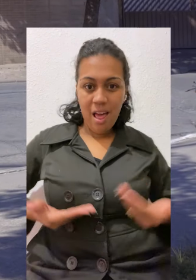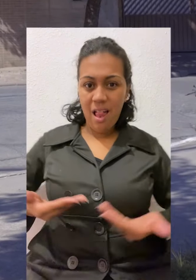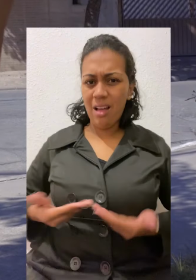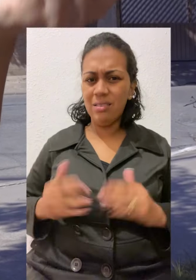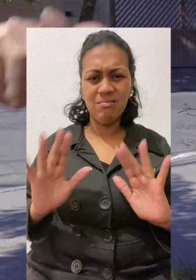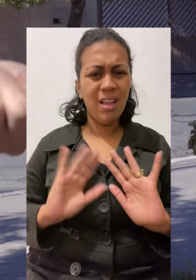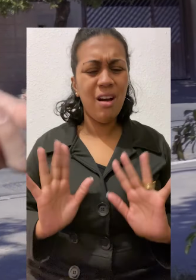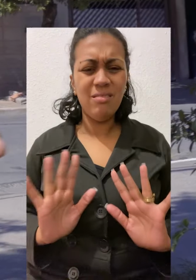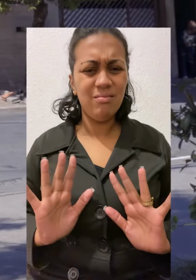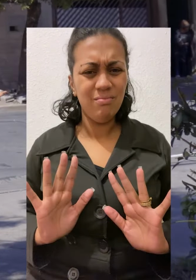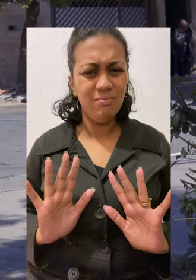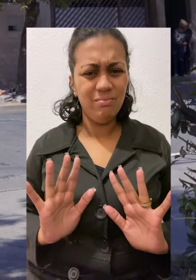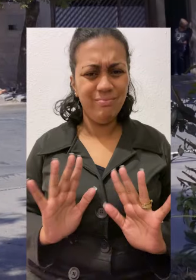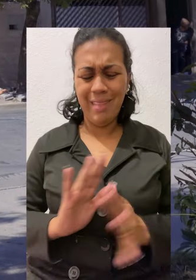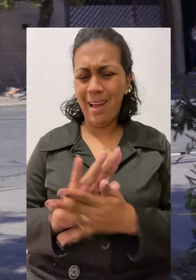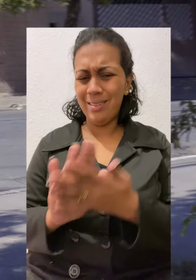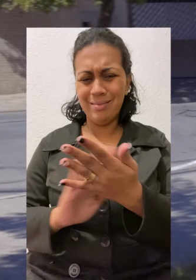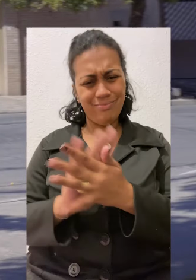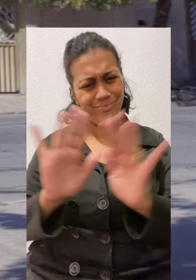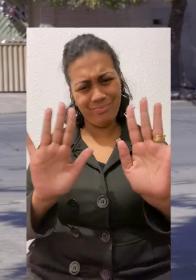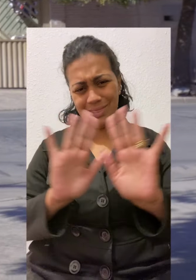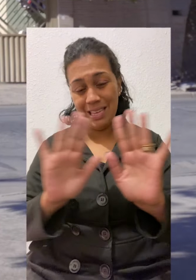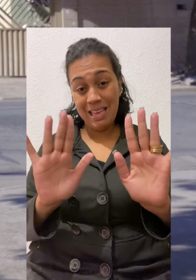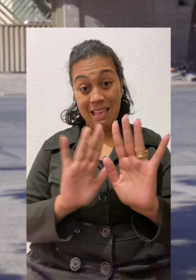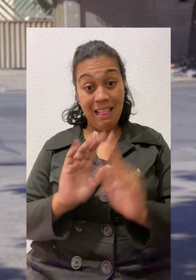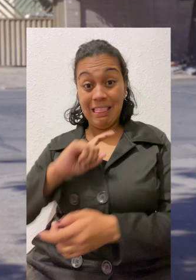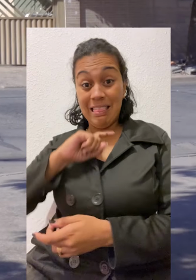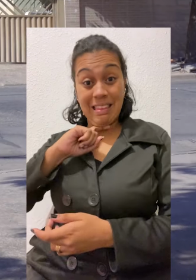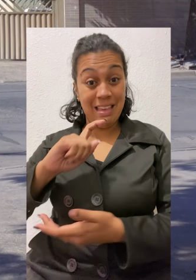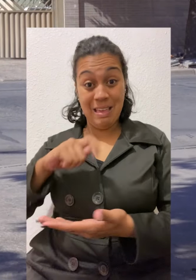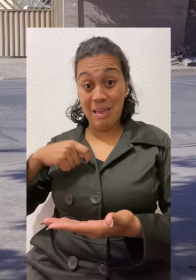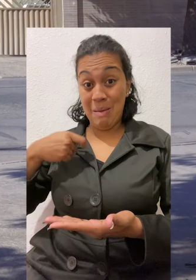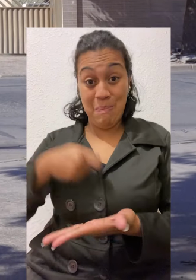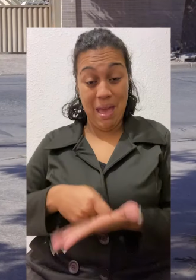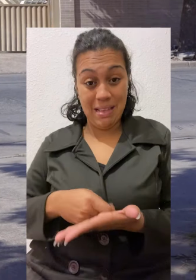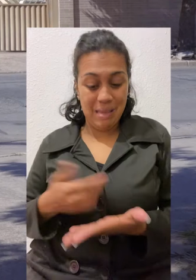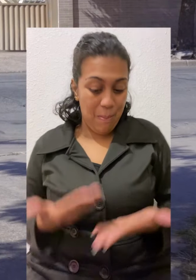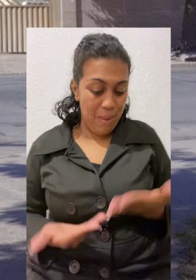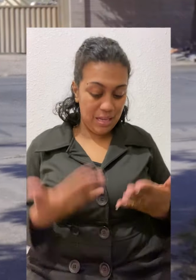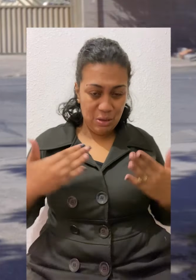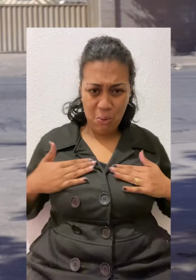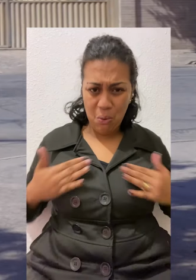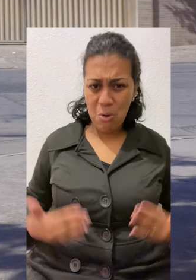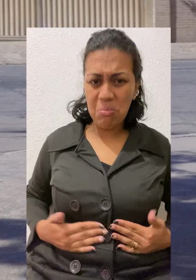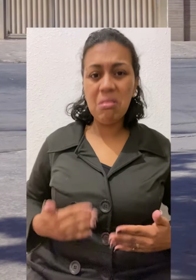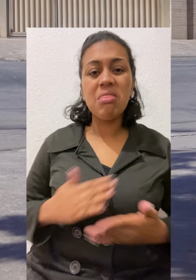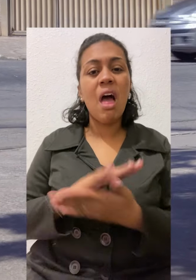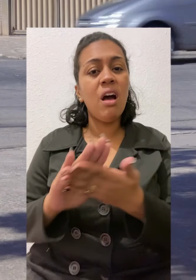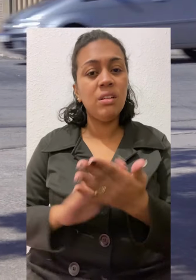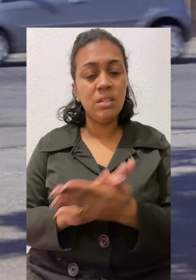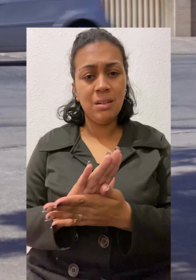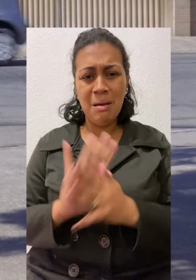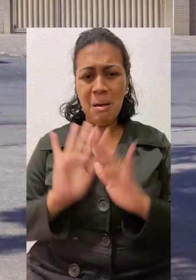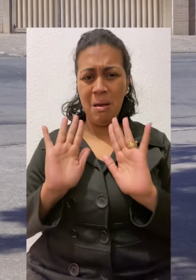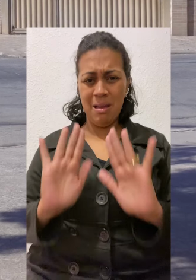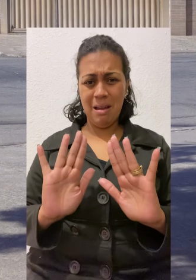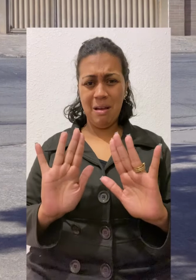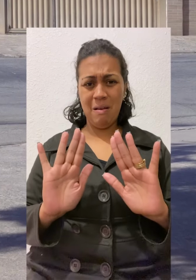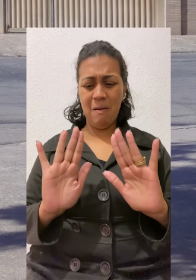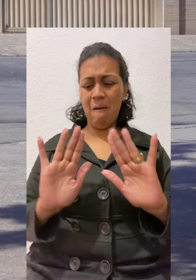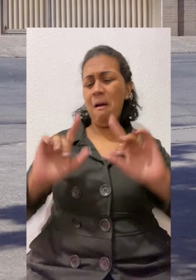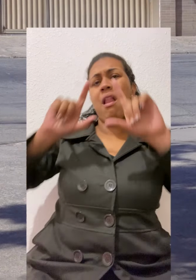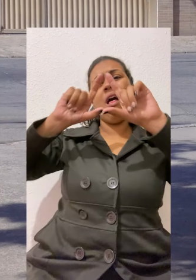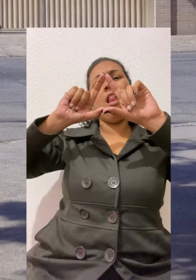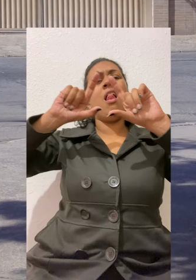self-service, rodízio, prato feito, não. Nada disso. Ninguém paga, nem vê quanto pesa, não tem comanda.